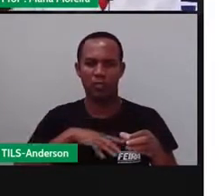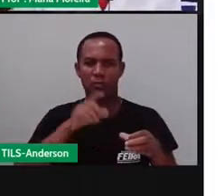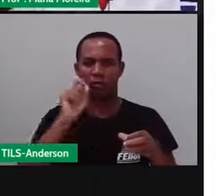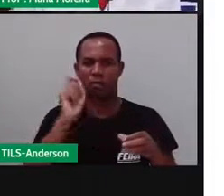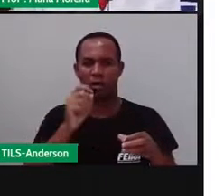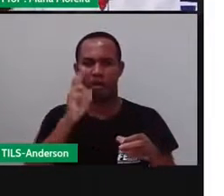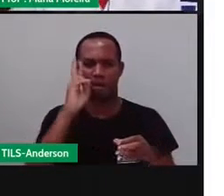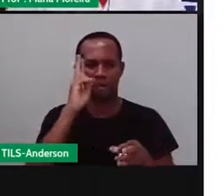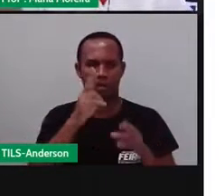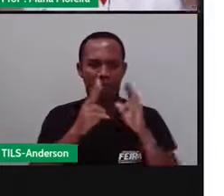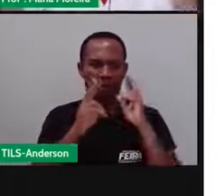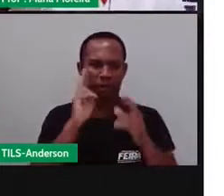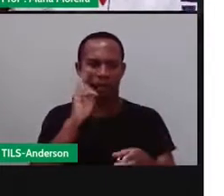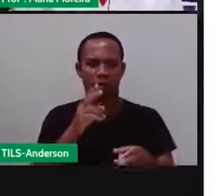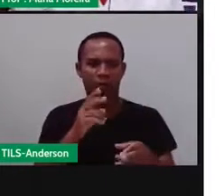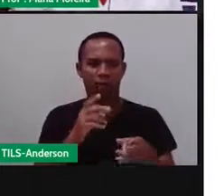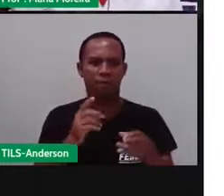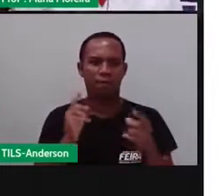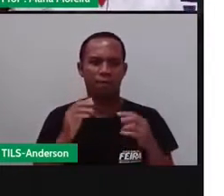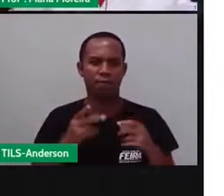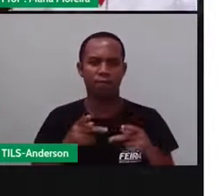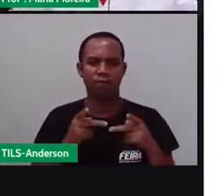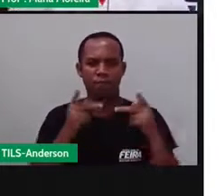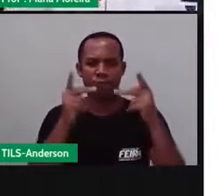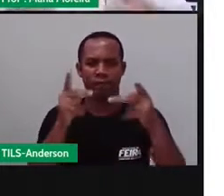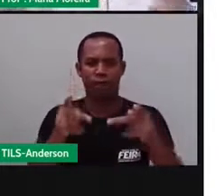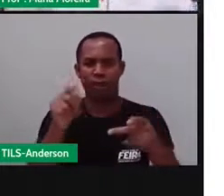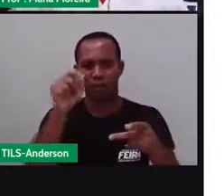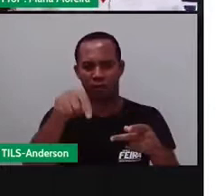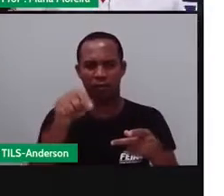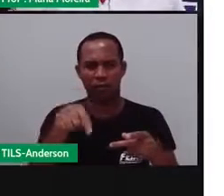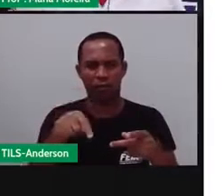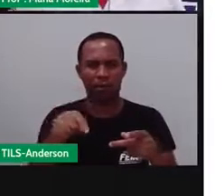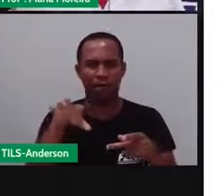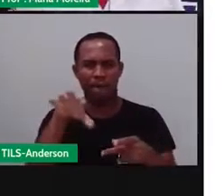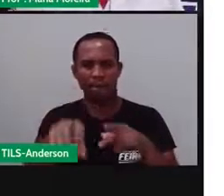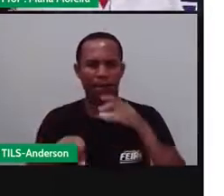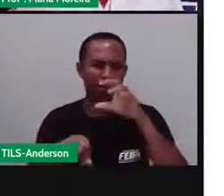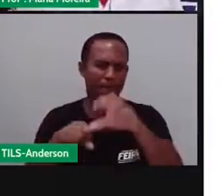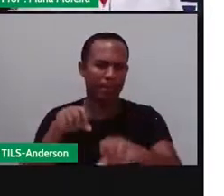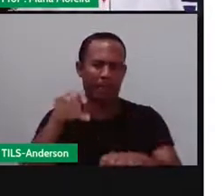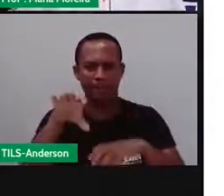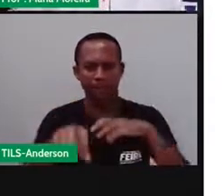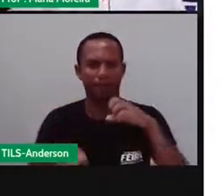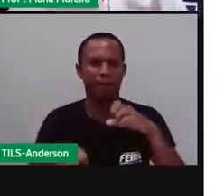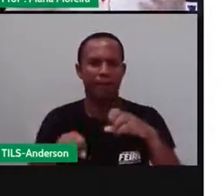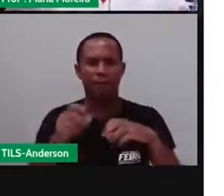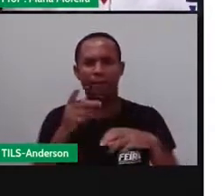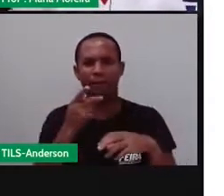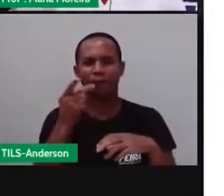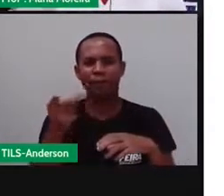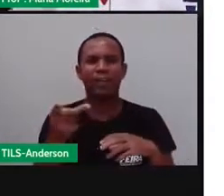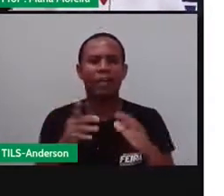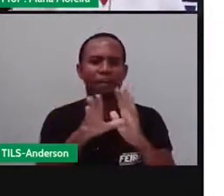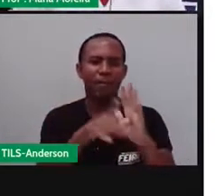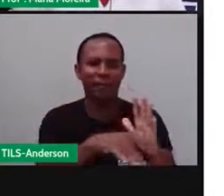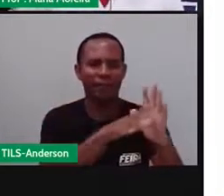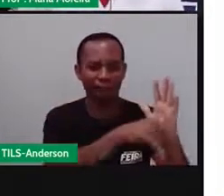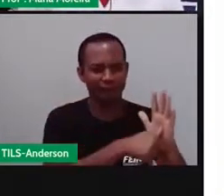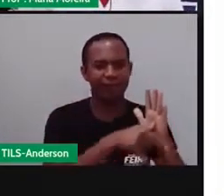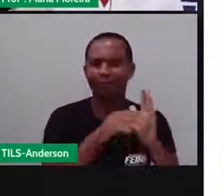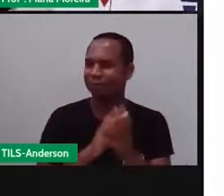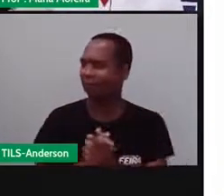na Europa, né? Os portugueses vêm aqui para o Brasil, na verdade, explorar, né? E essa exploração junto...